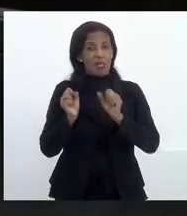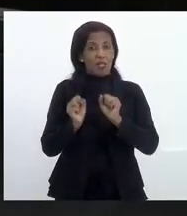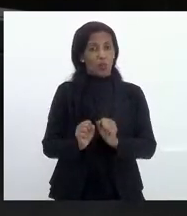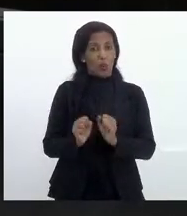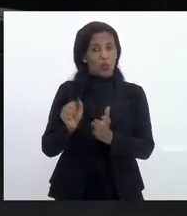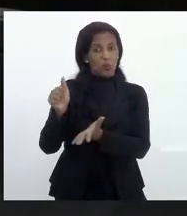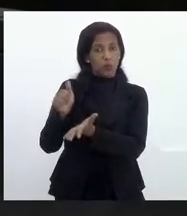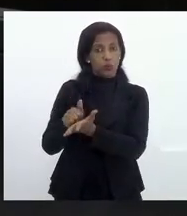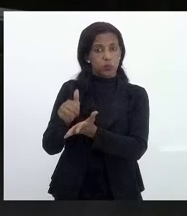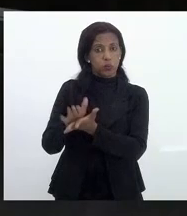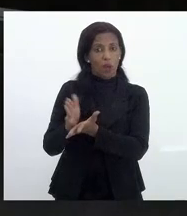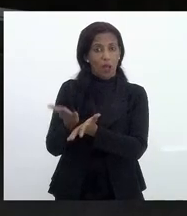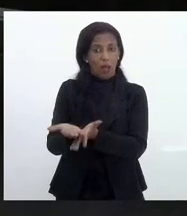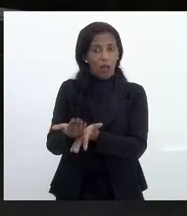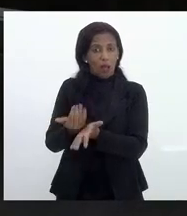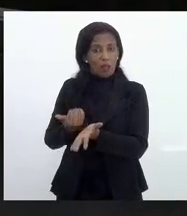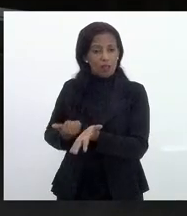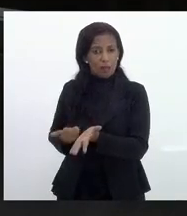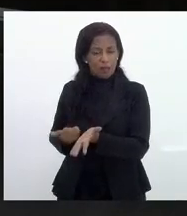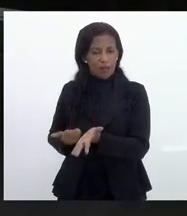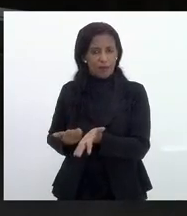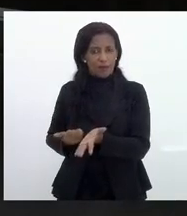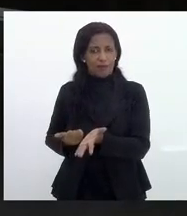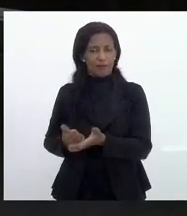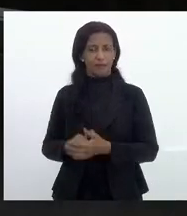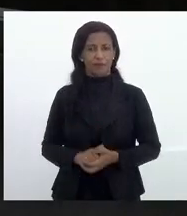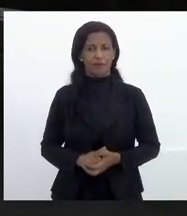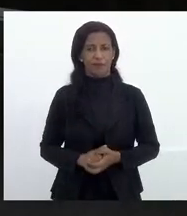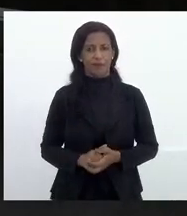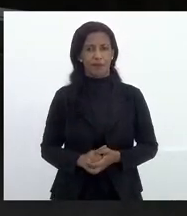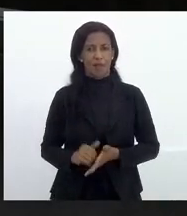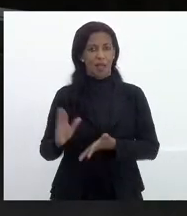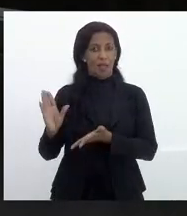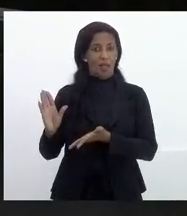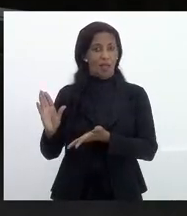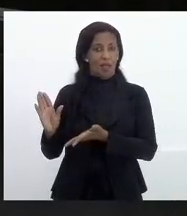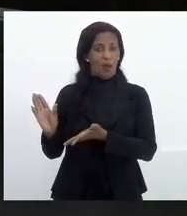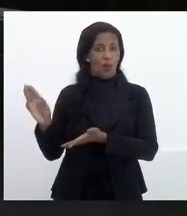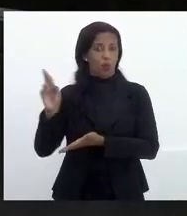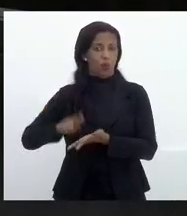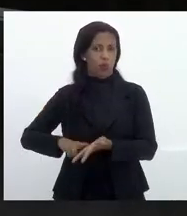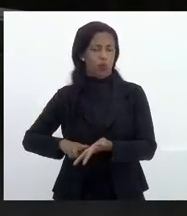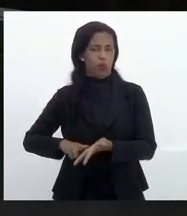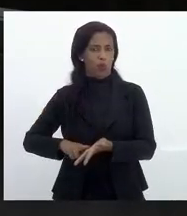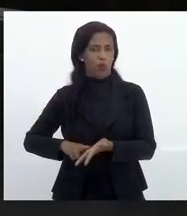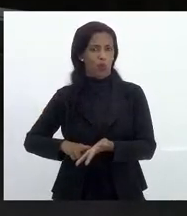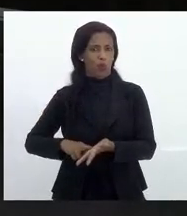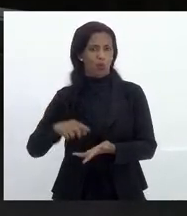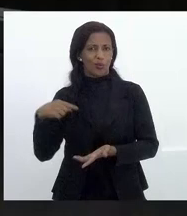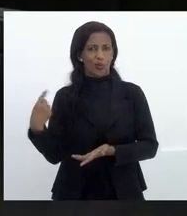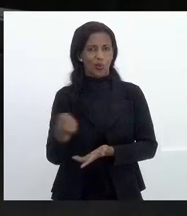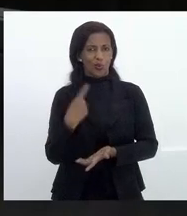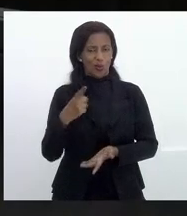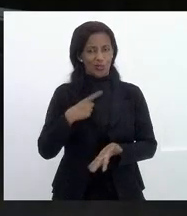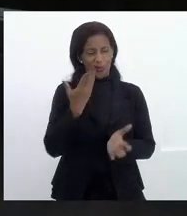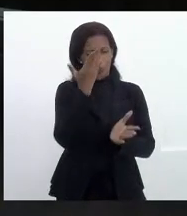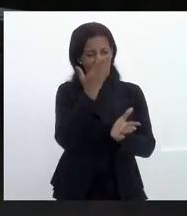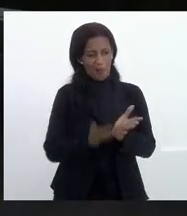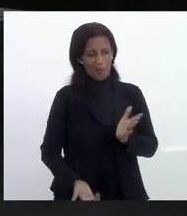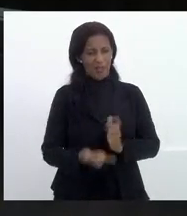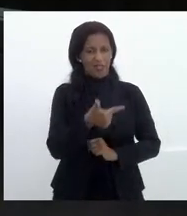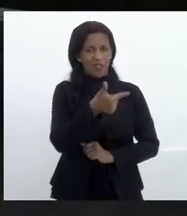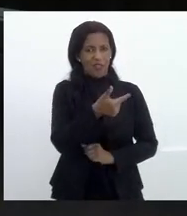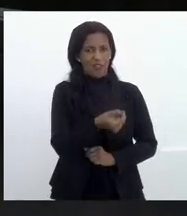penalizar antecipando a amortização então nós teríamos uma perda em